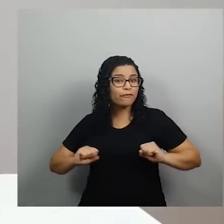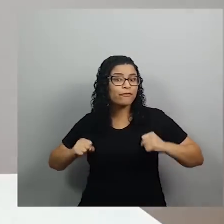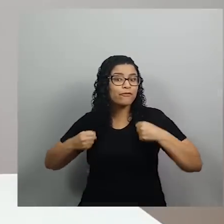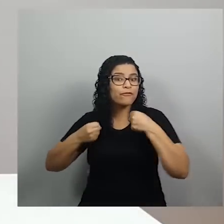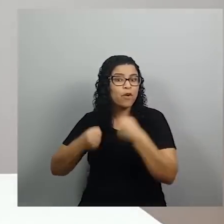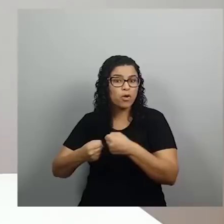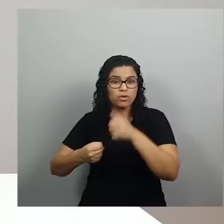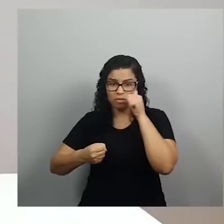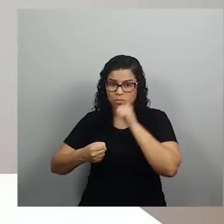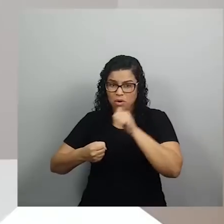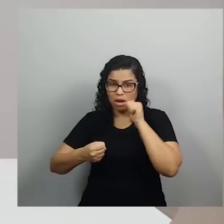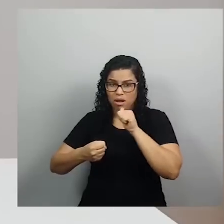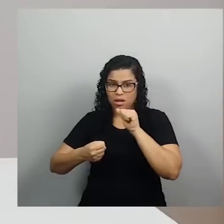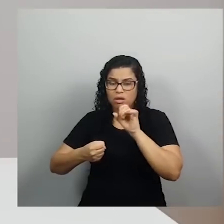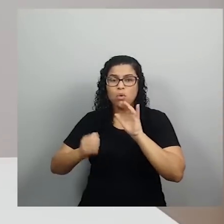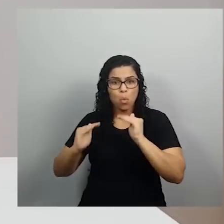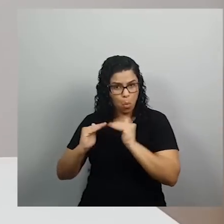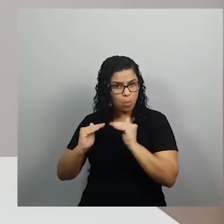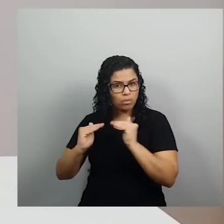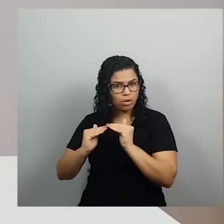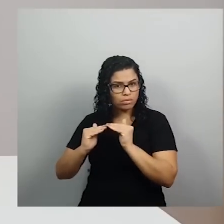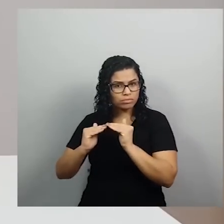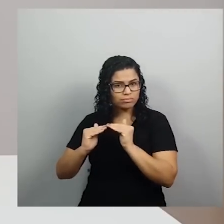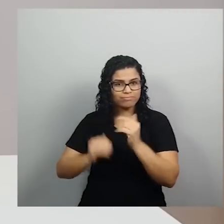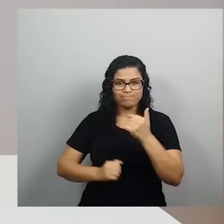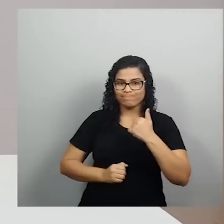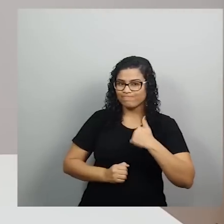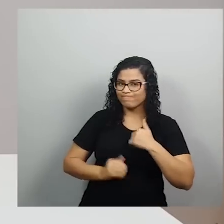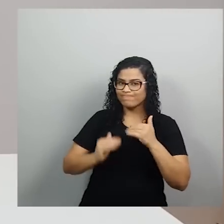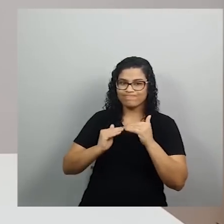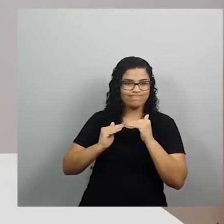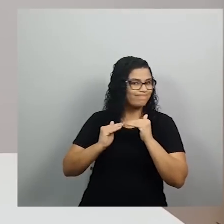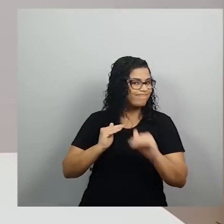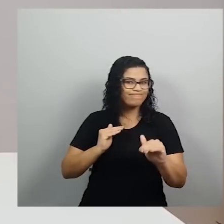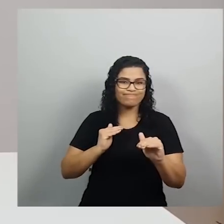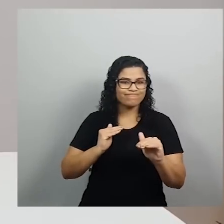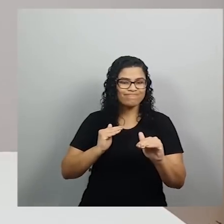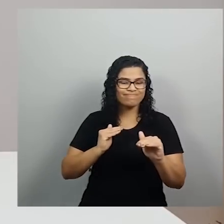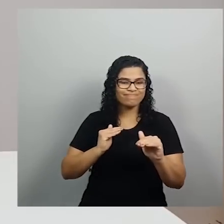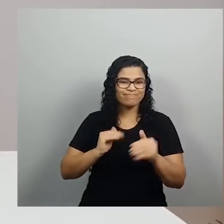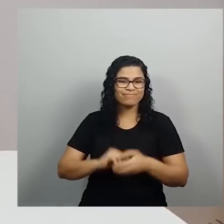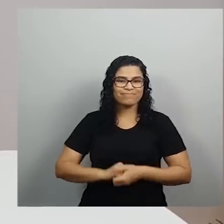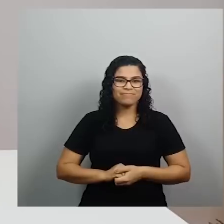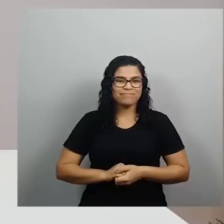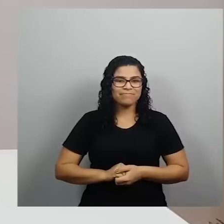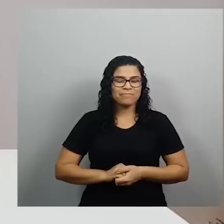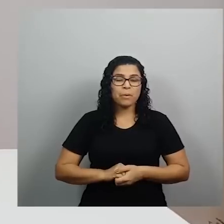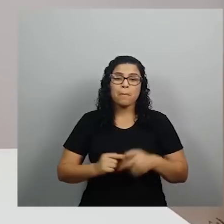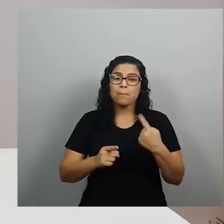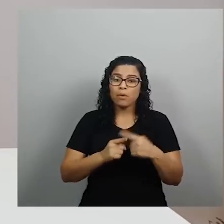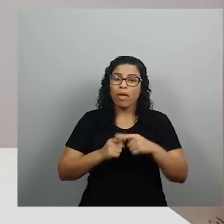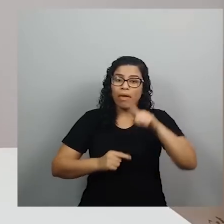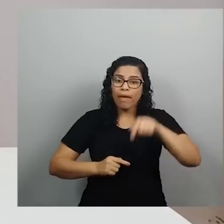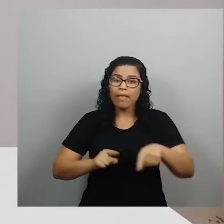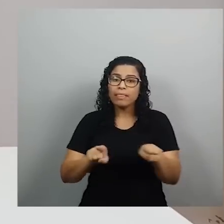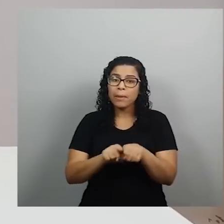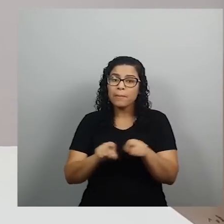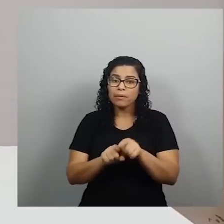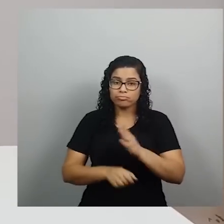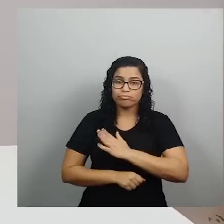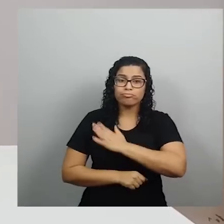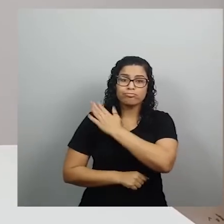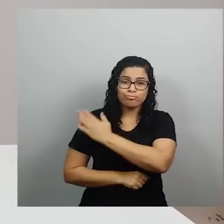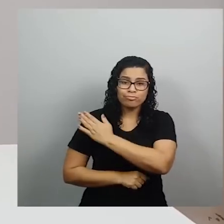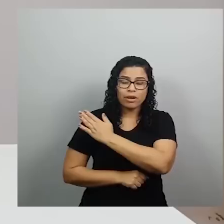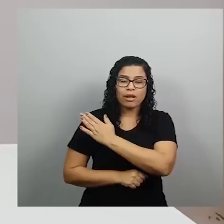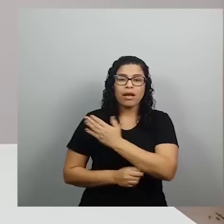física que as mulheres possuem? Vocês concordam com essas falas? Bem, eu discordo dessas afirmações preconceituosas.